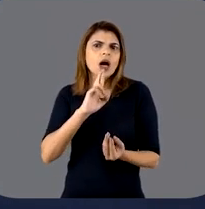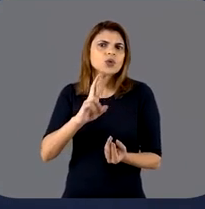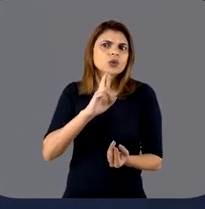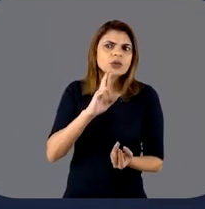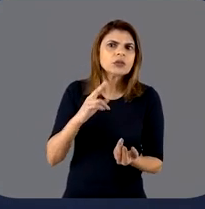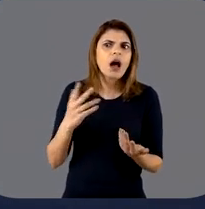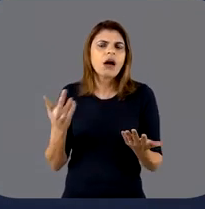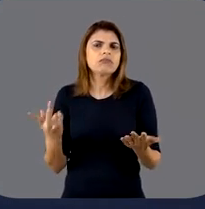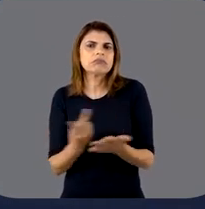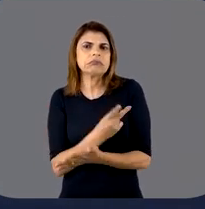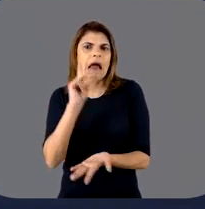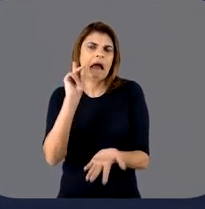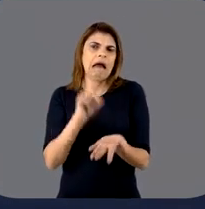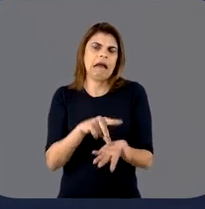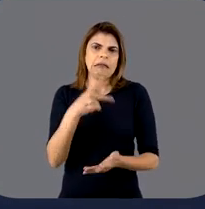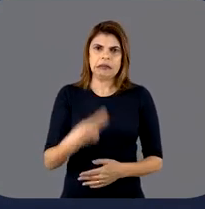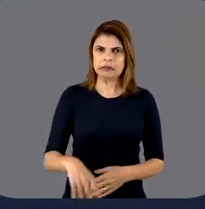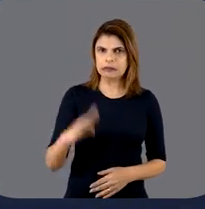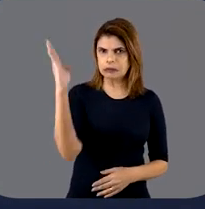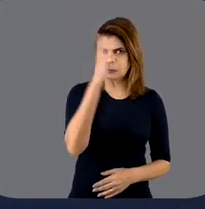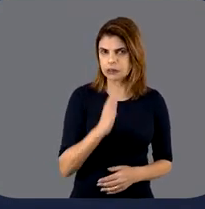nossa realidade aqui no país?